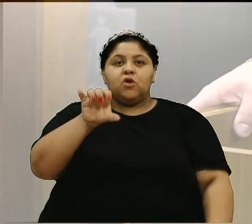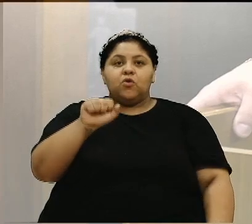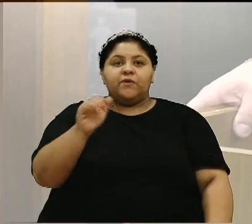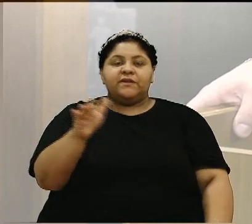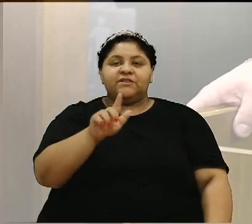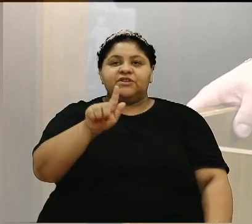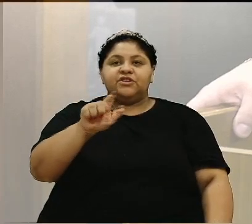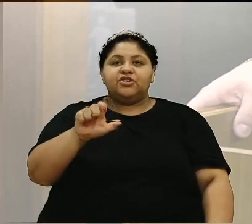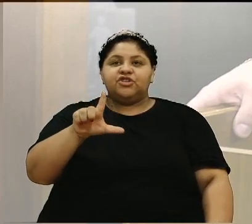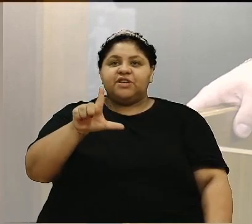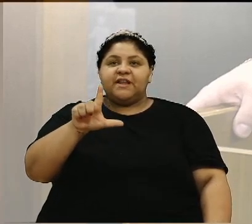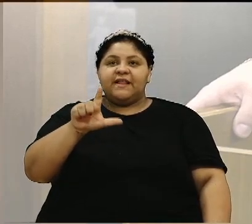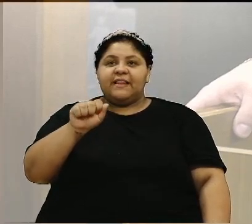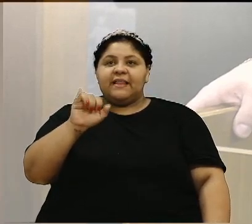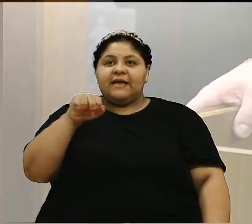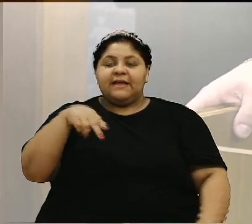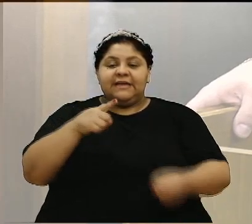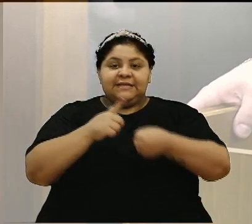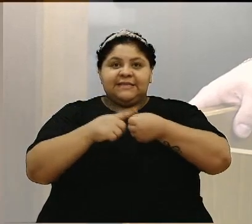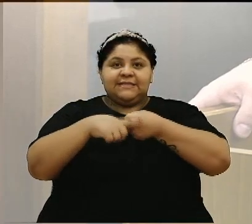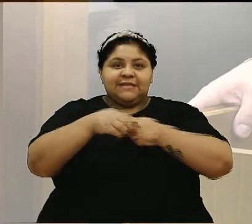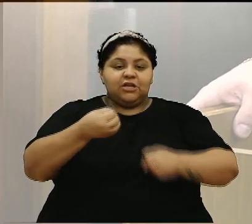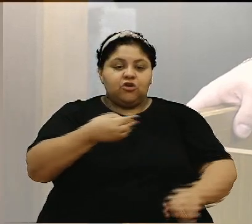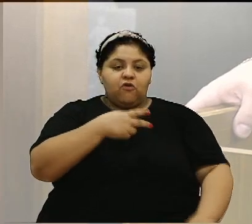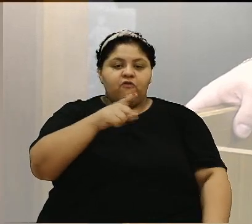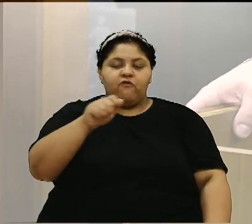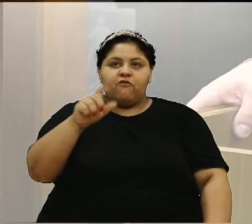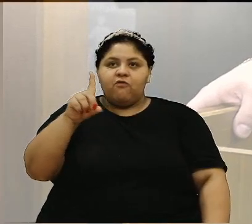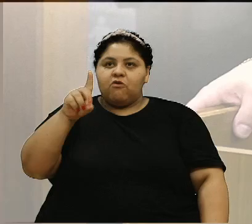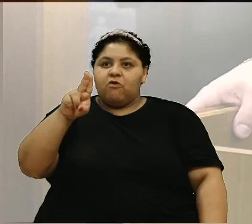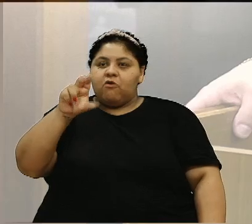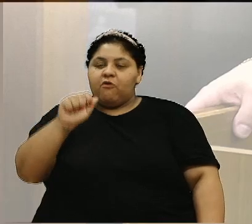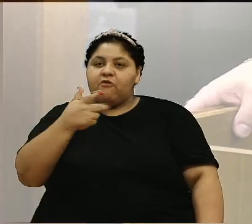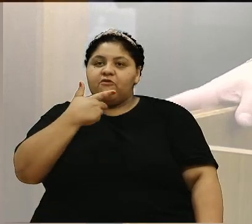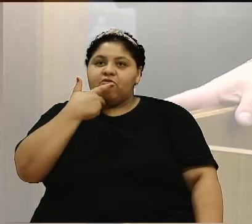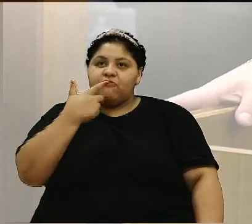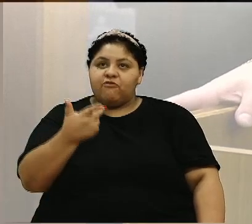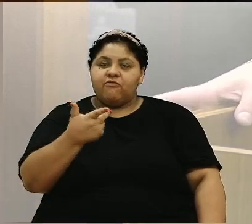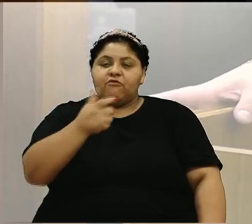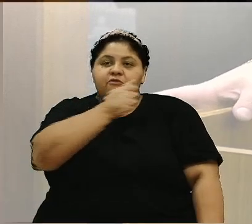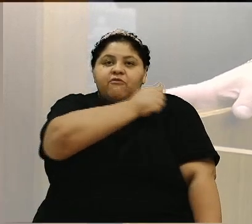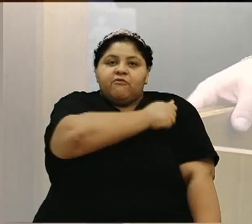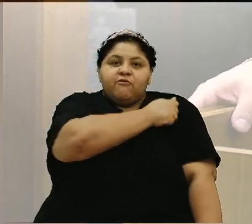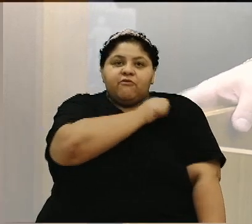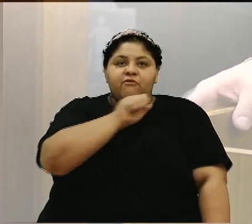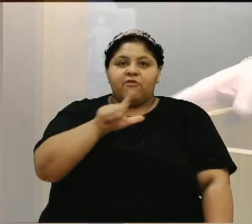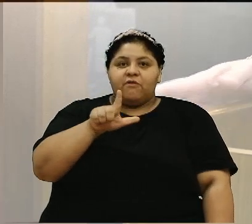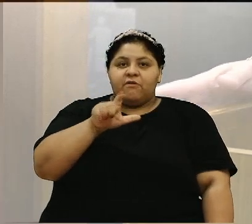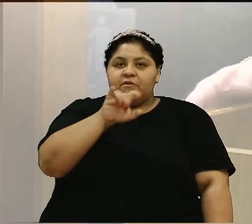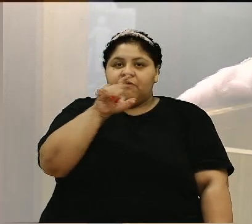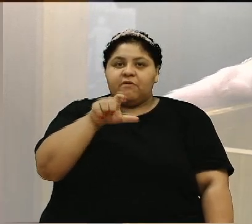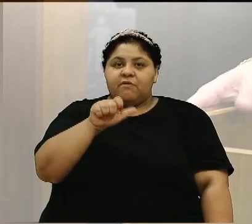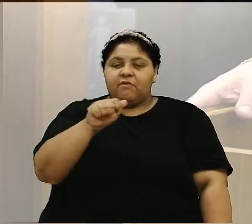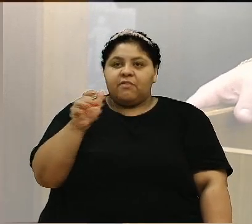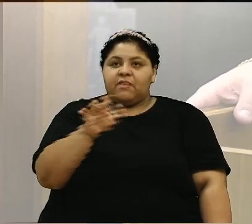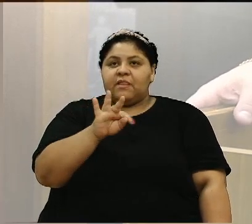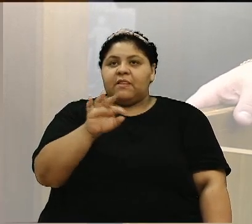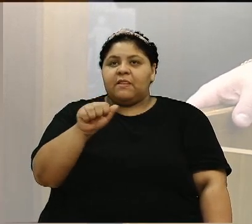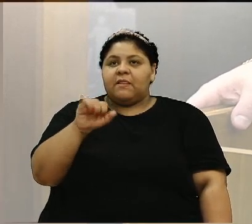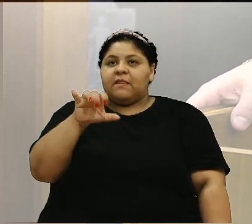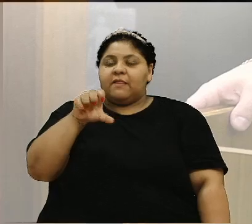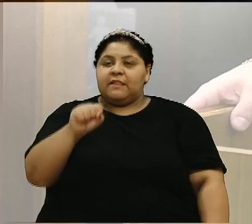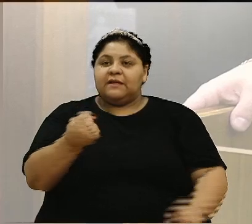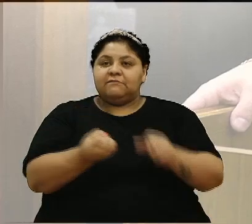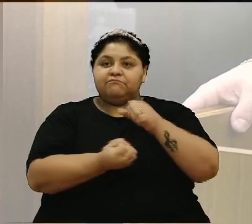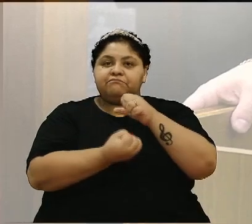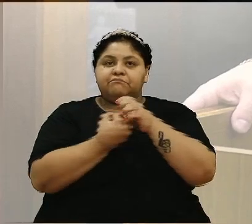Pádua. Então, destacar, dentro desses nomes, em especial, as alunas Elisa Toscan e Thaís Motterli, pela